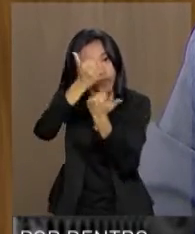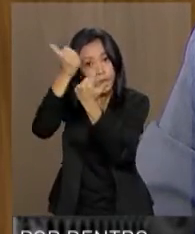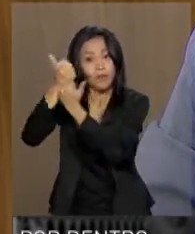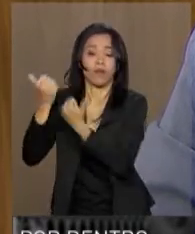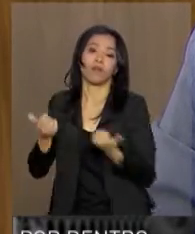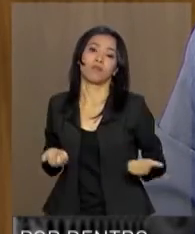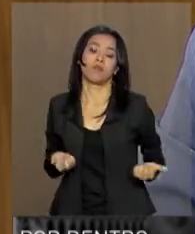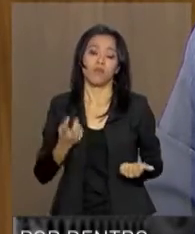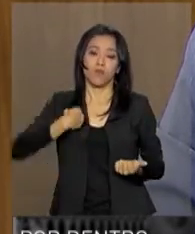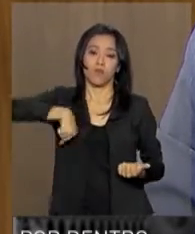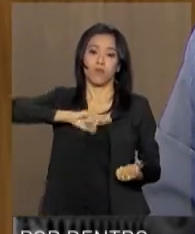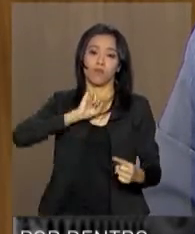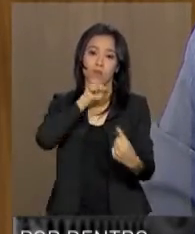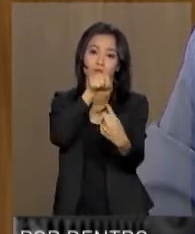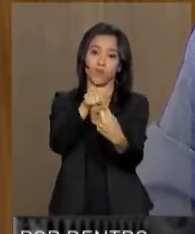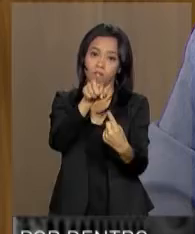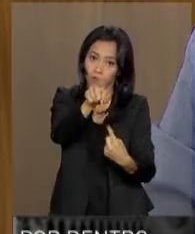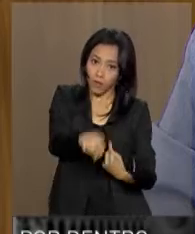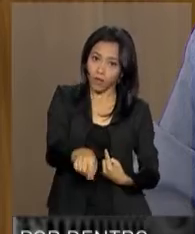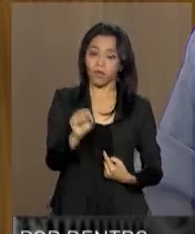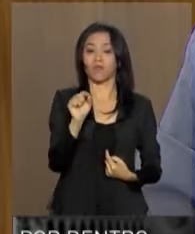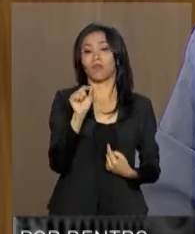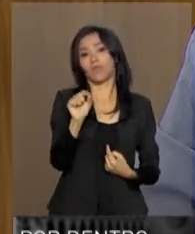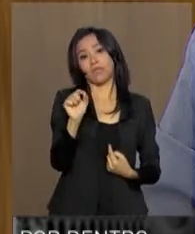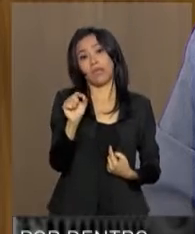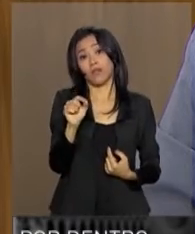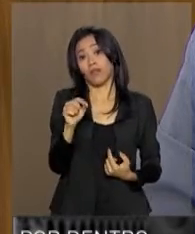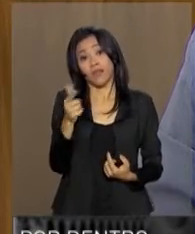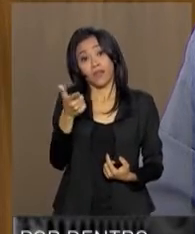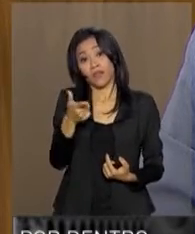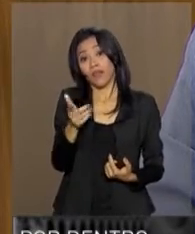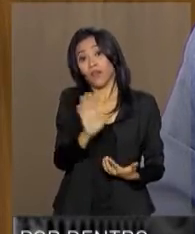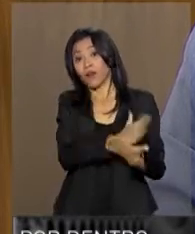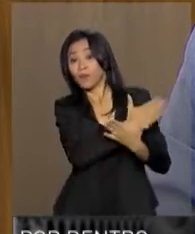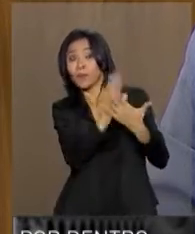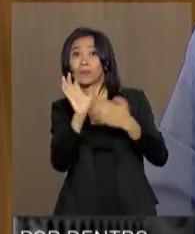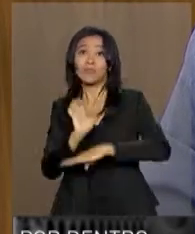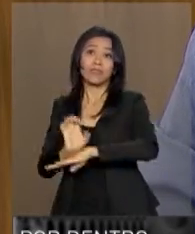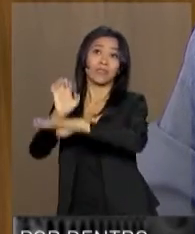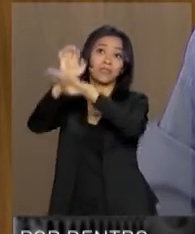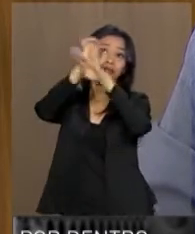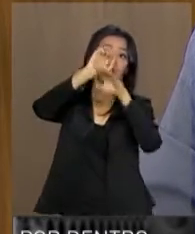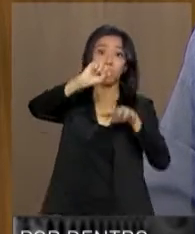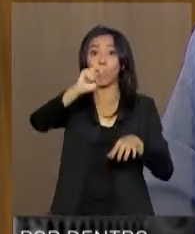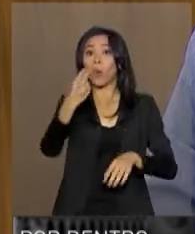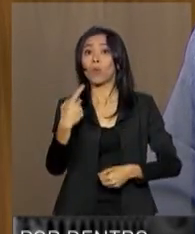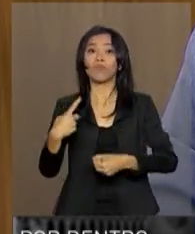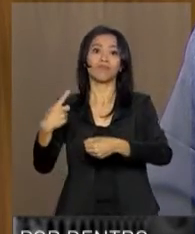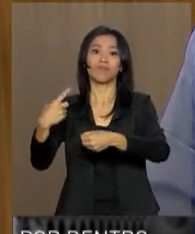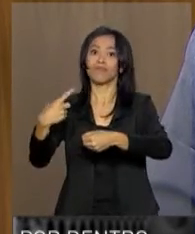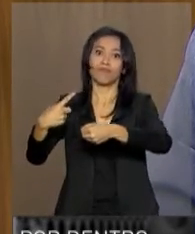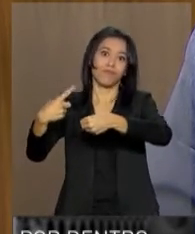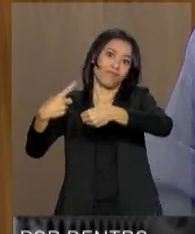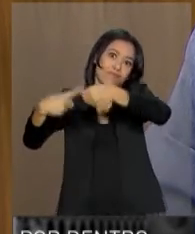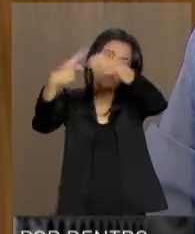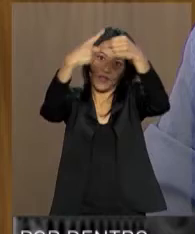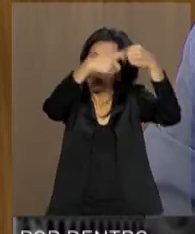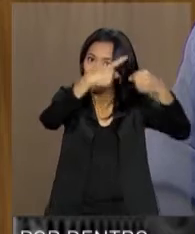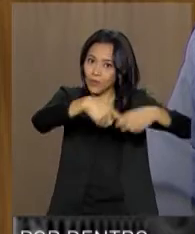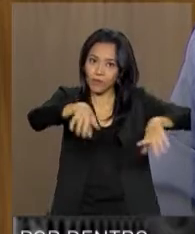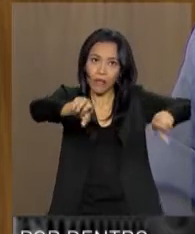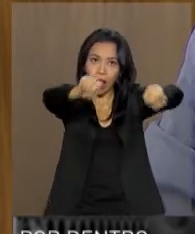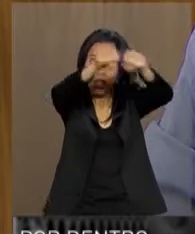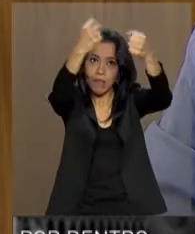objetivo é que a gente não passe por isso que alguns estados ou prefeituras estão passando por uma dificuldade de você